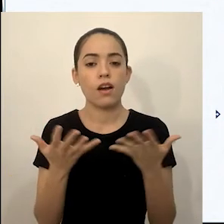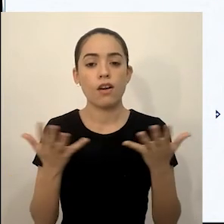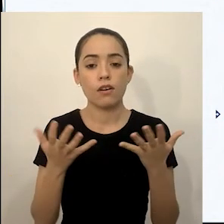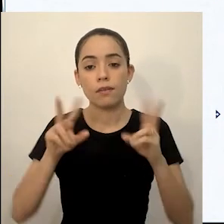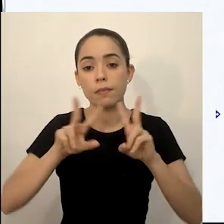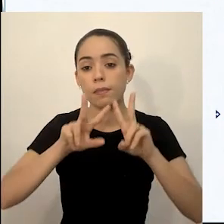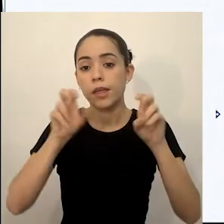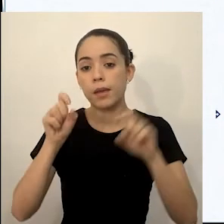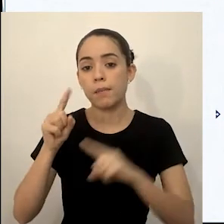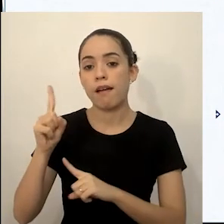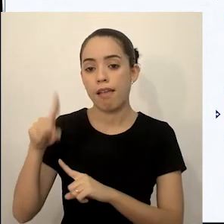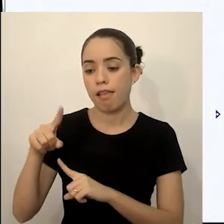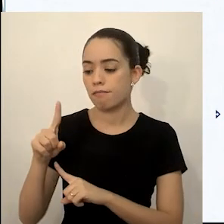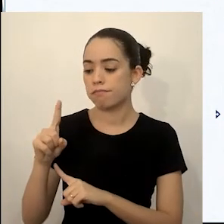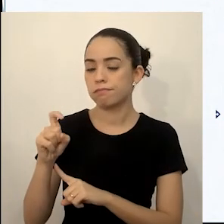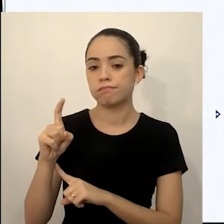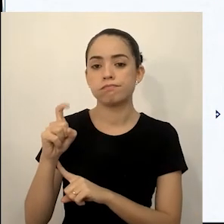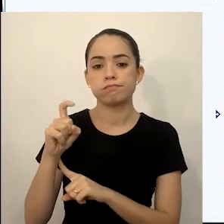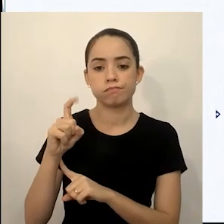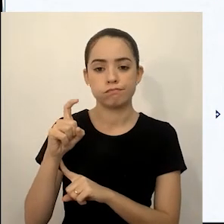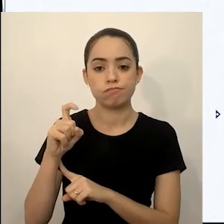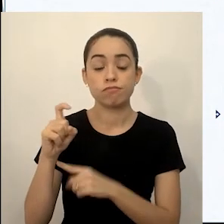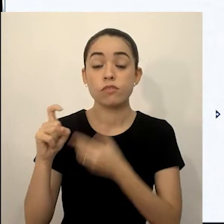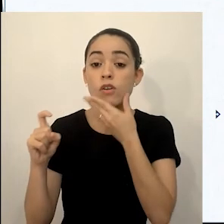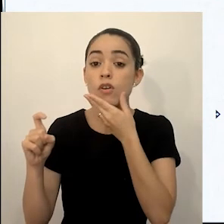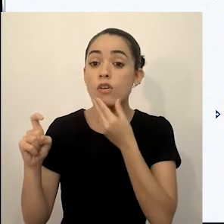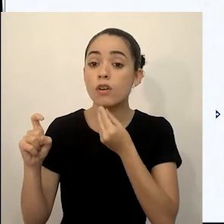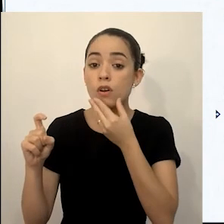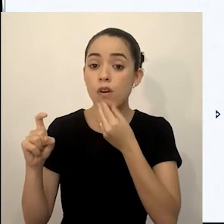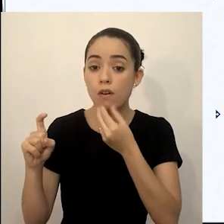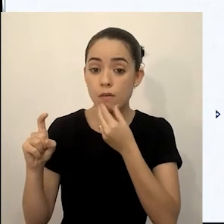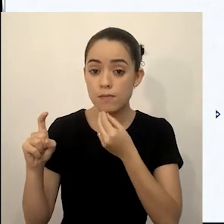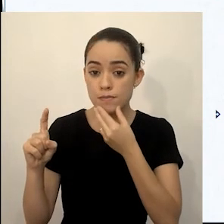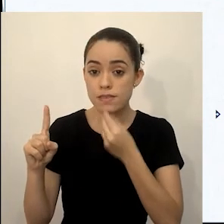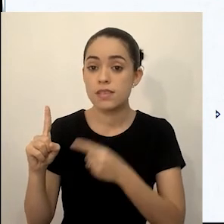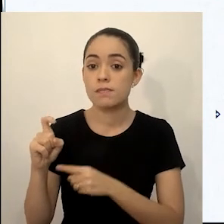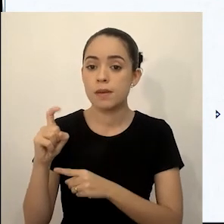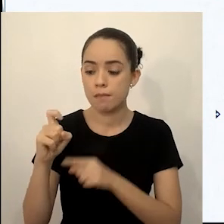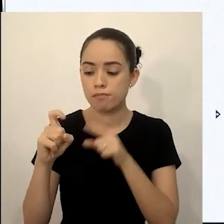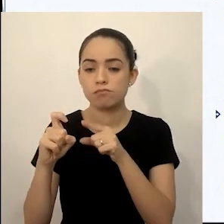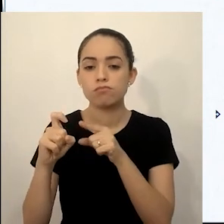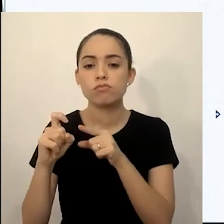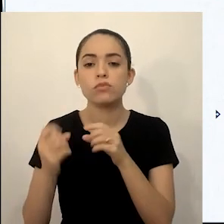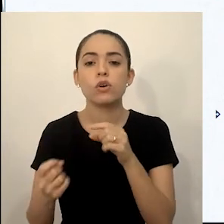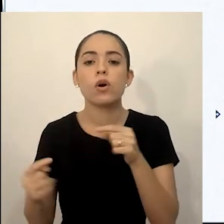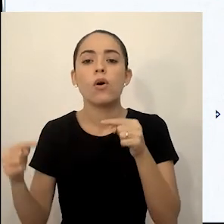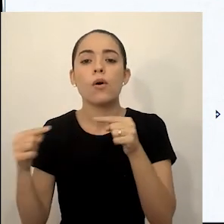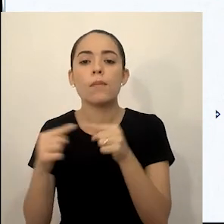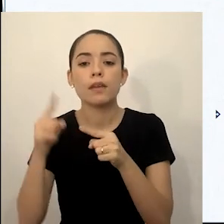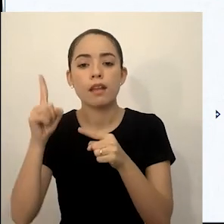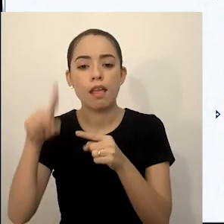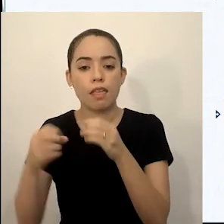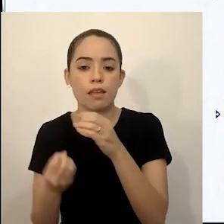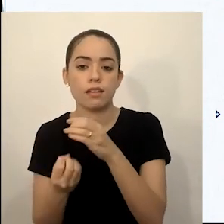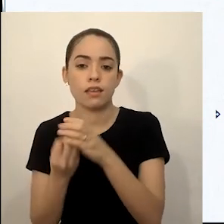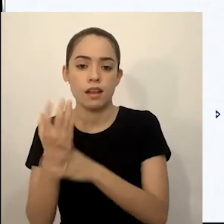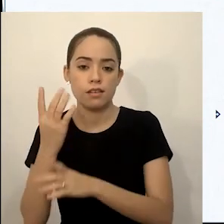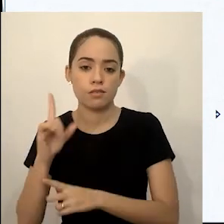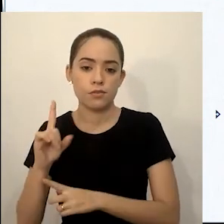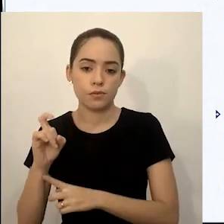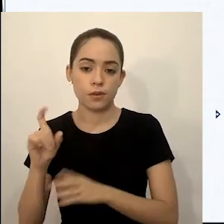espermatogênese, que nos machos refere-se à produção do gameta